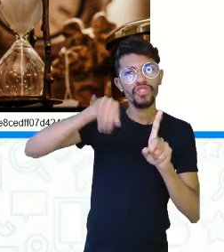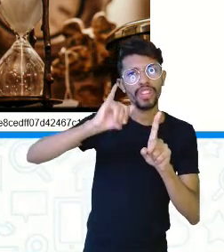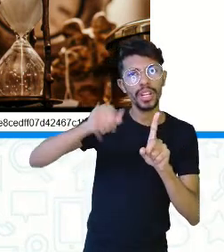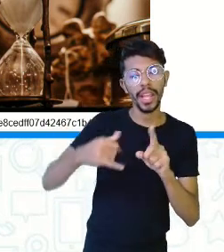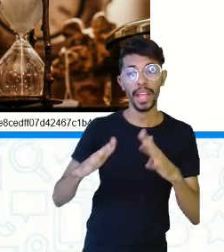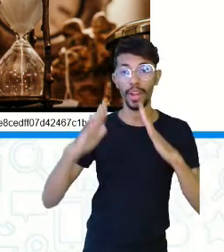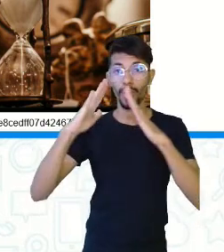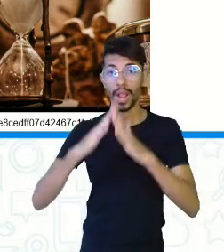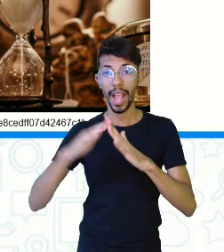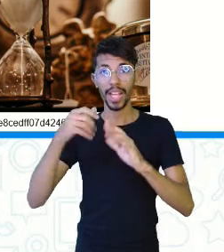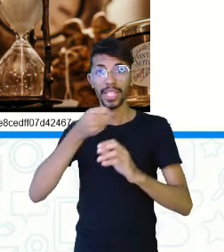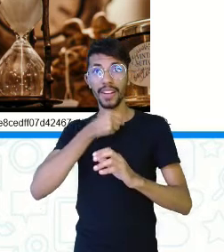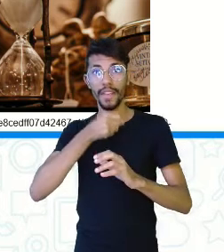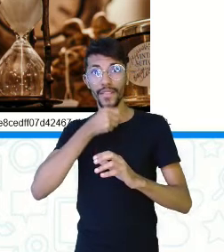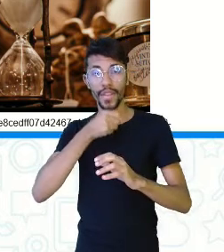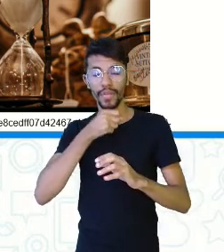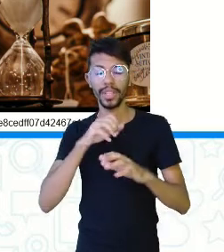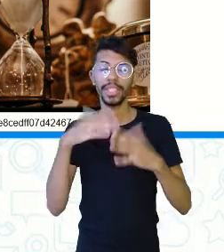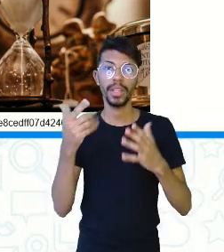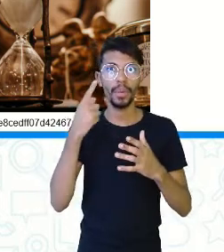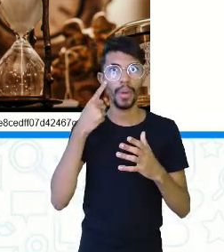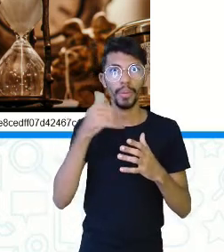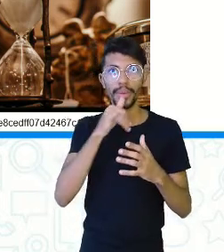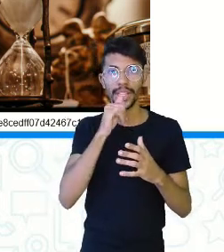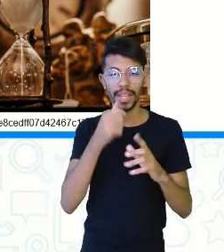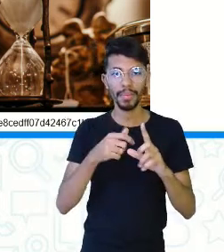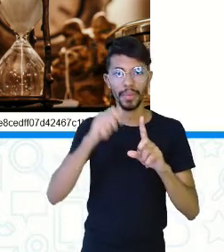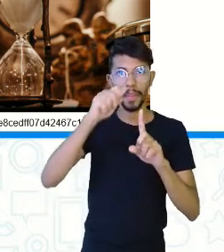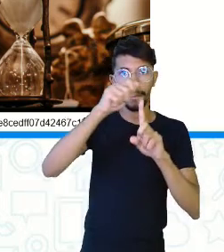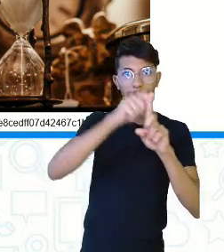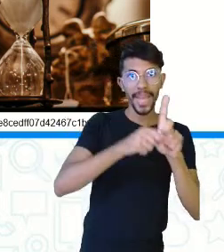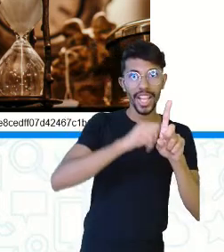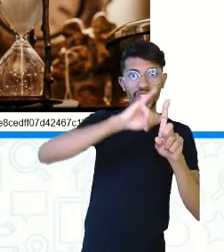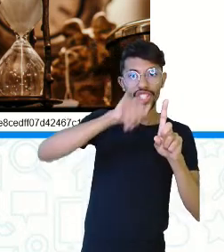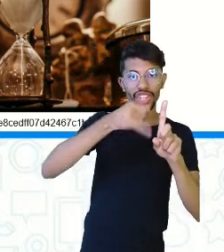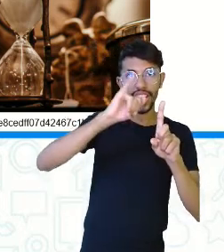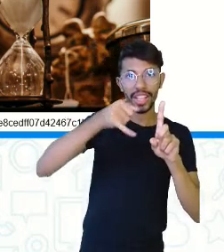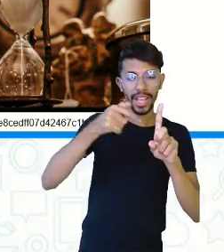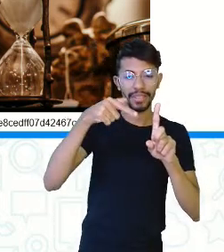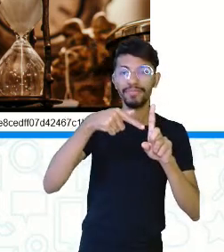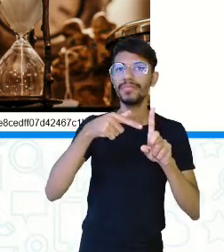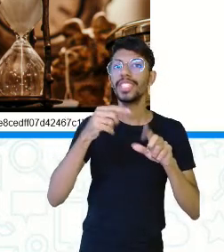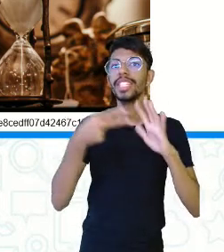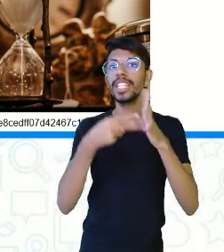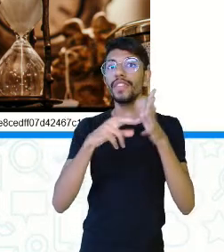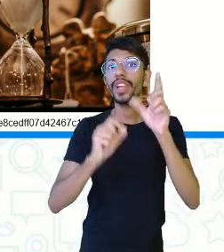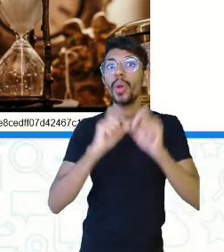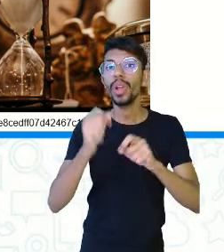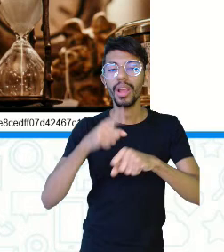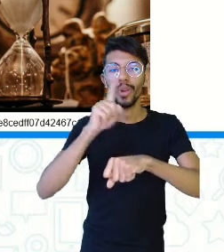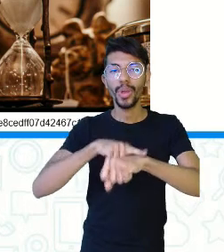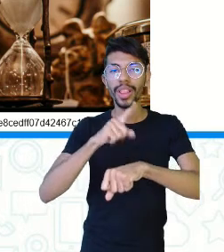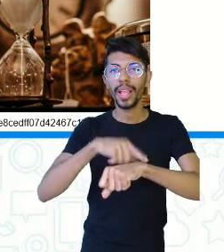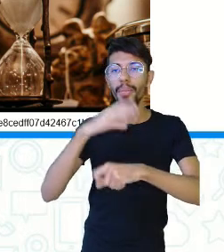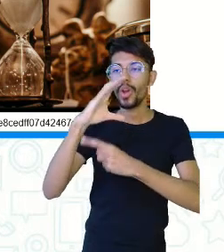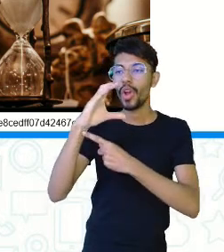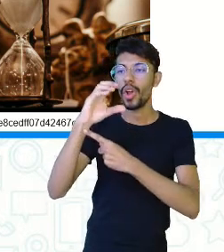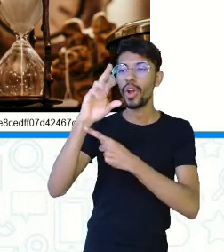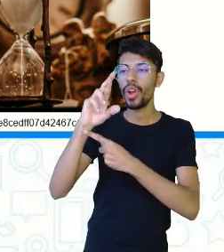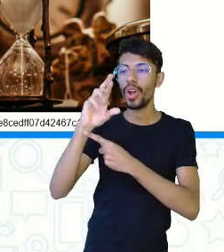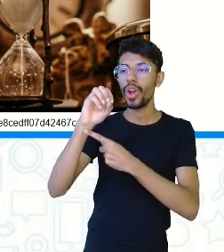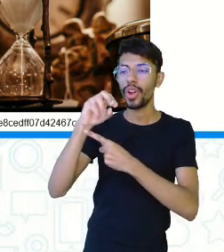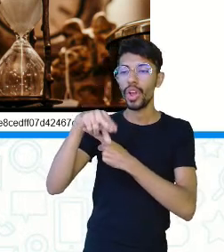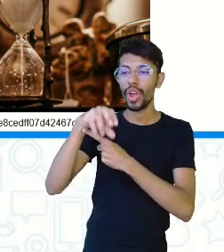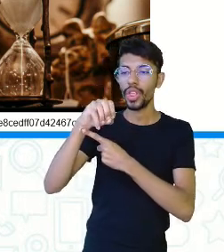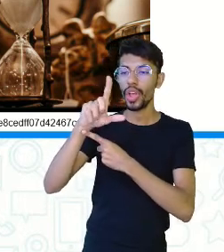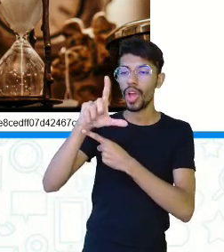quando eu digo mês de janeiro, eu estou falando o tempo cronológico. É o tempo que aquele conto está acontecendo.